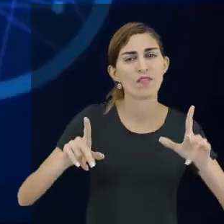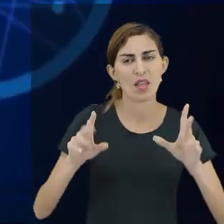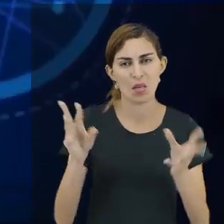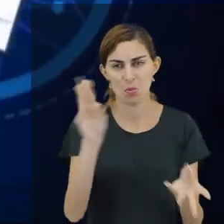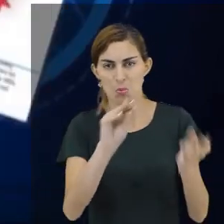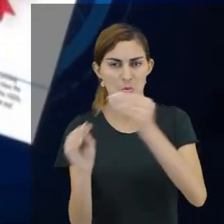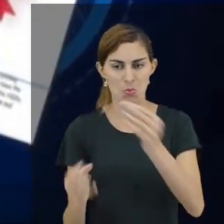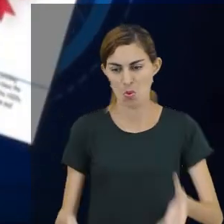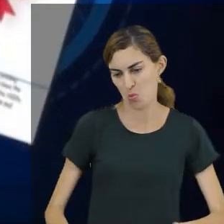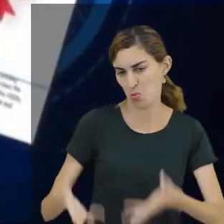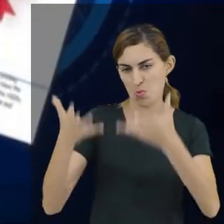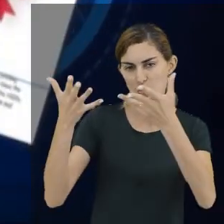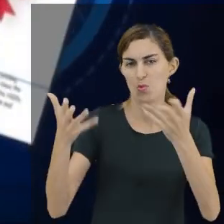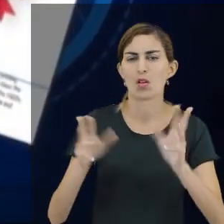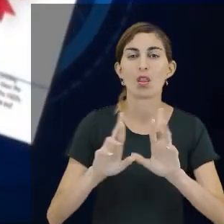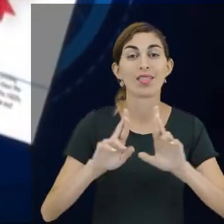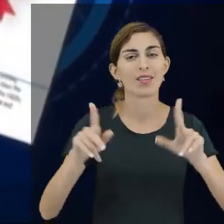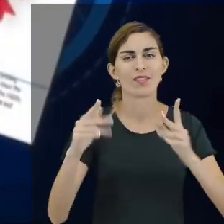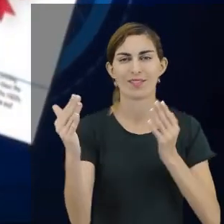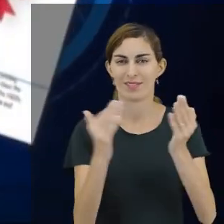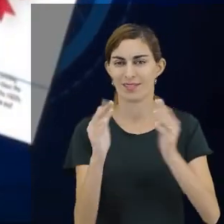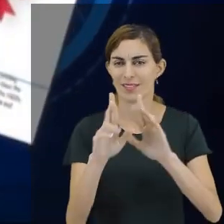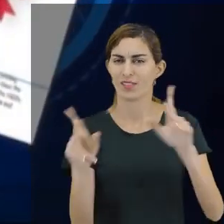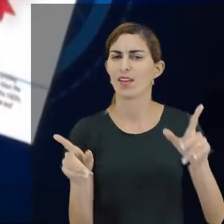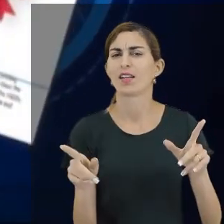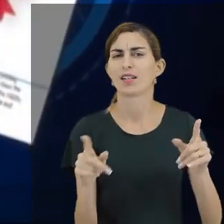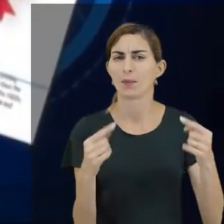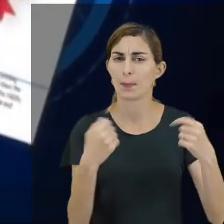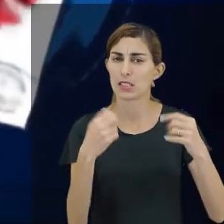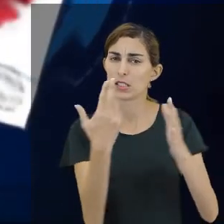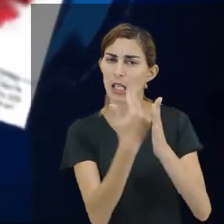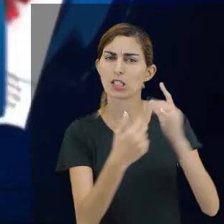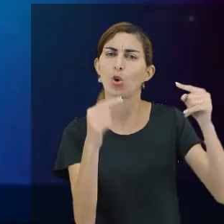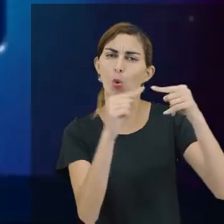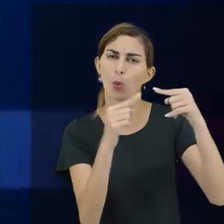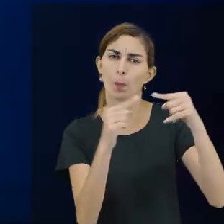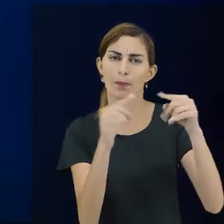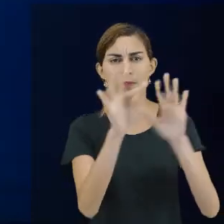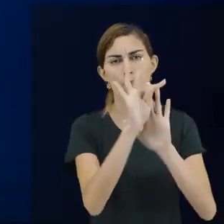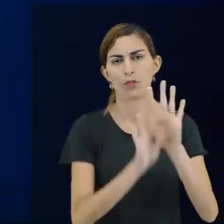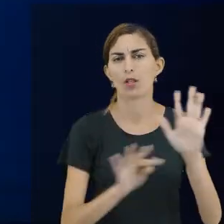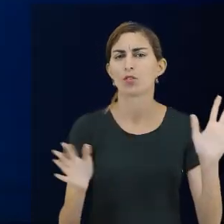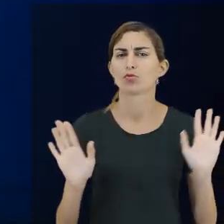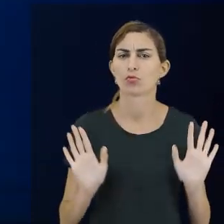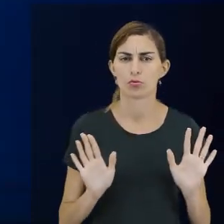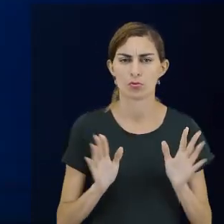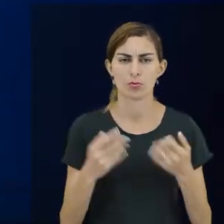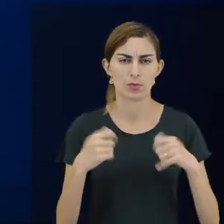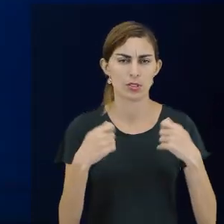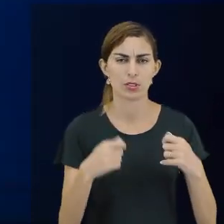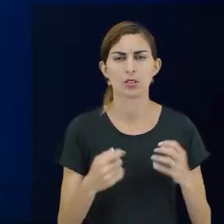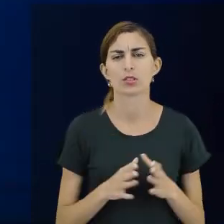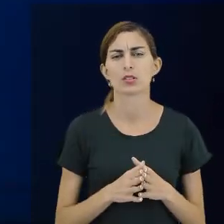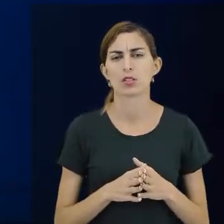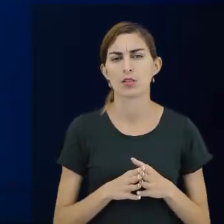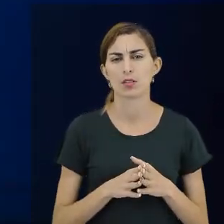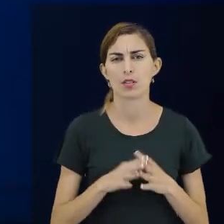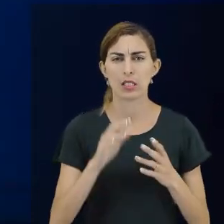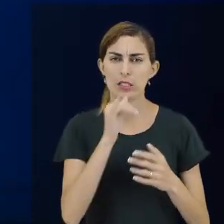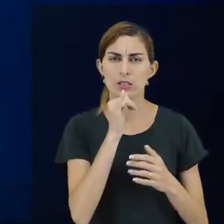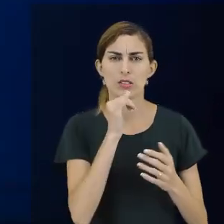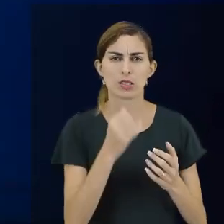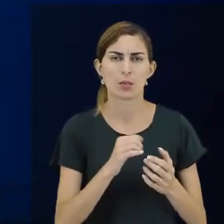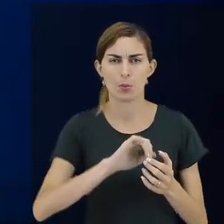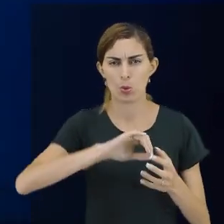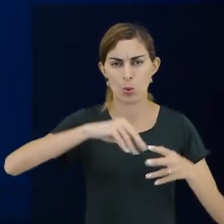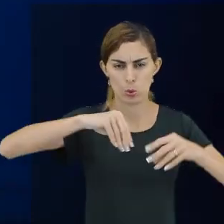de enfeitar. Toda imagem deve ter relação direta com o texto. Se você precisa ilustrar um fenômeno dinâmico, como por exemplo,